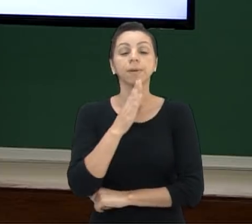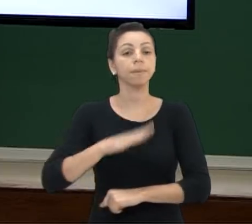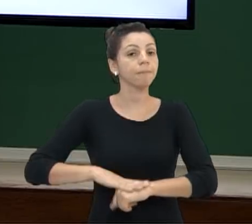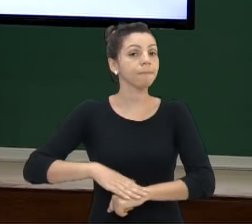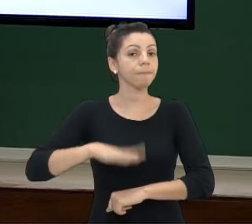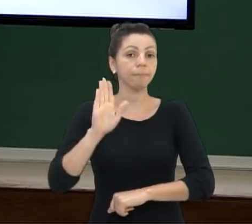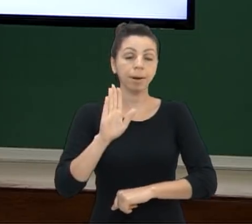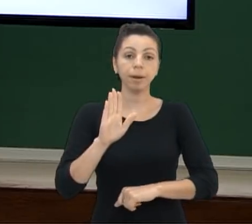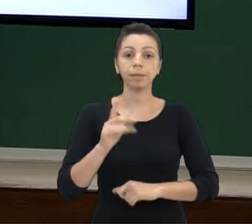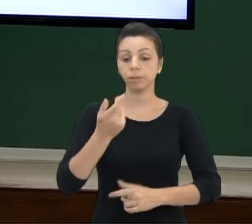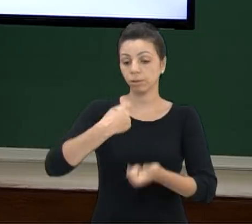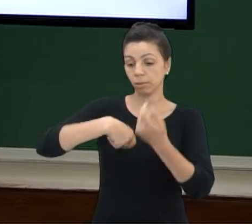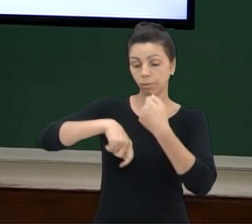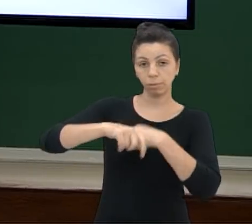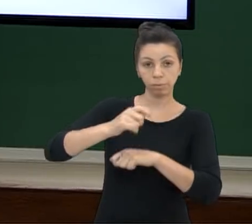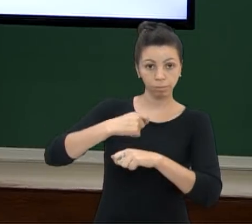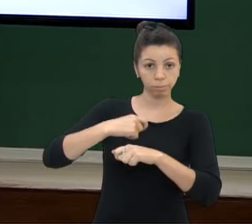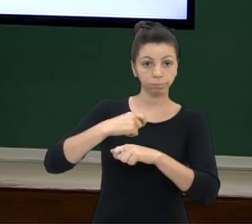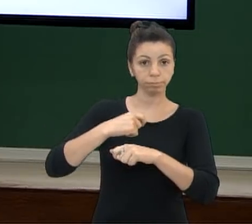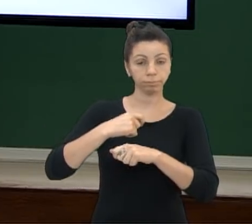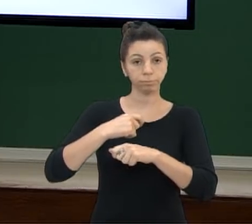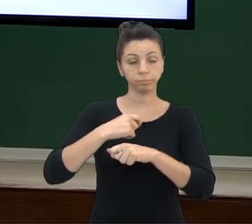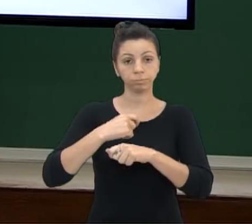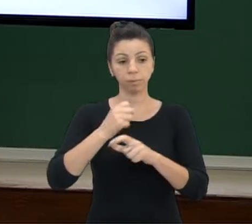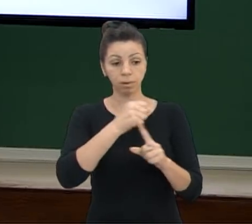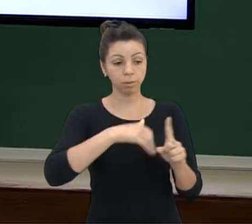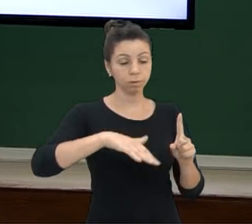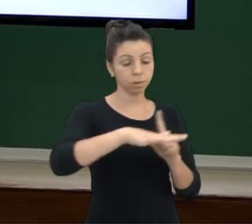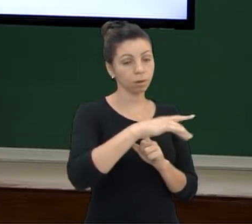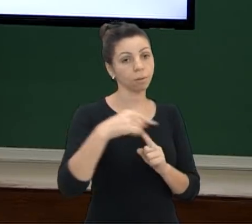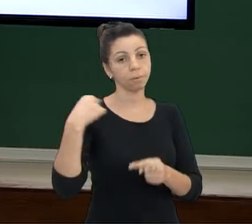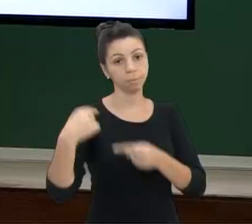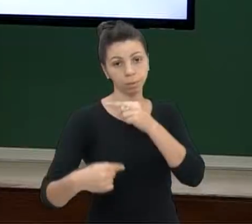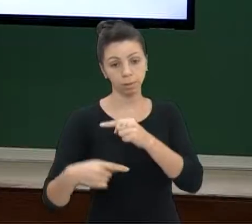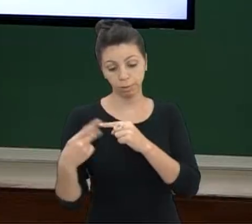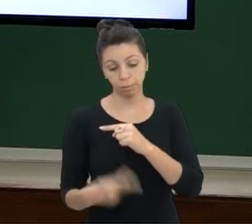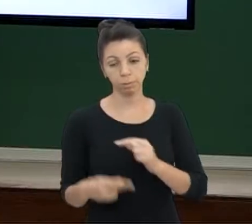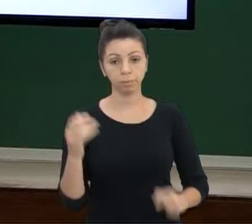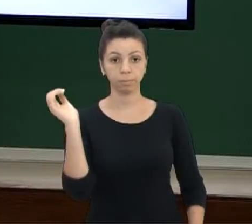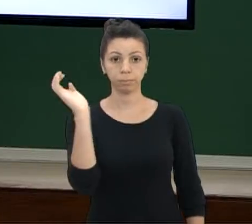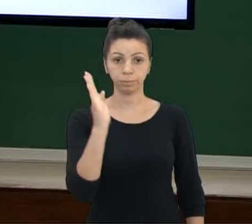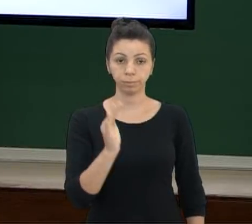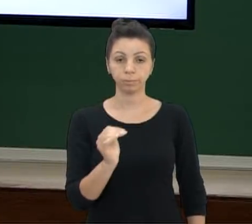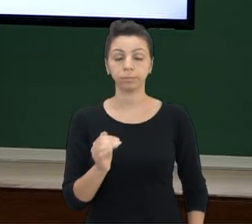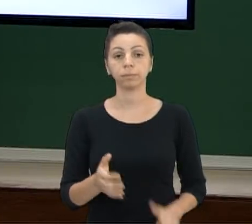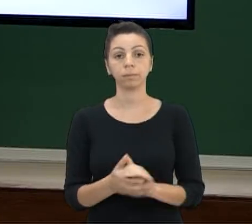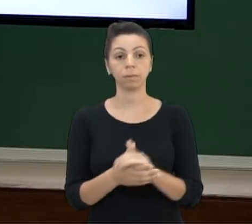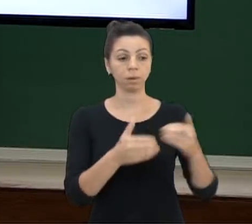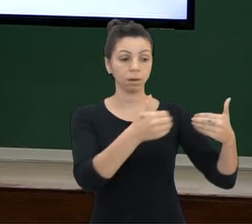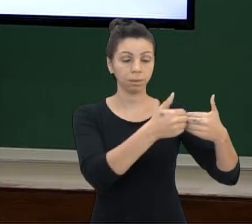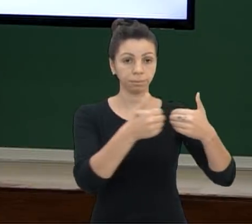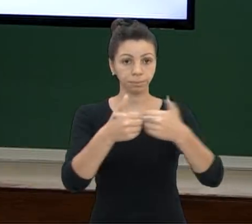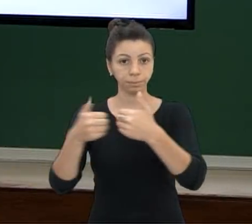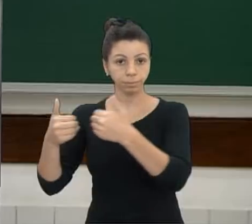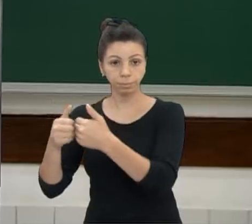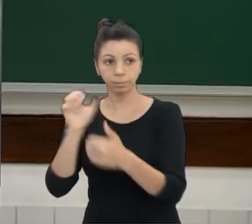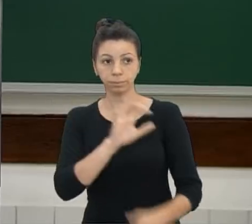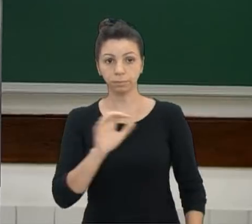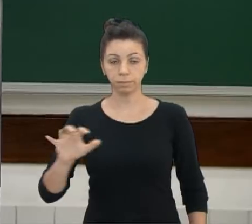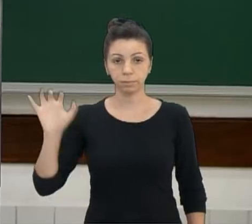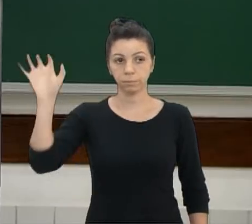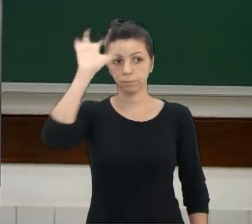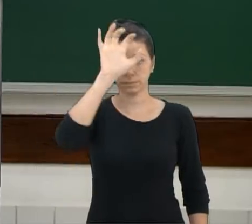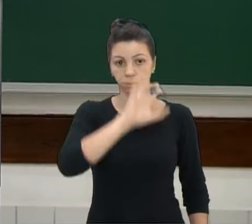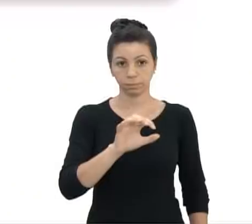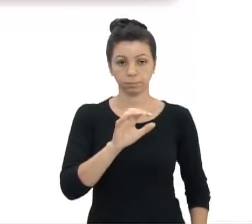dos aspectos econômicos, sociais, políticos do nosso país, dividido também por regiões.